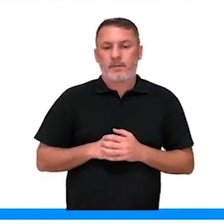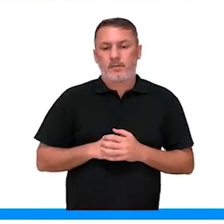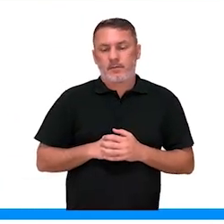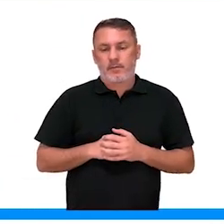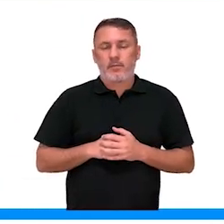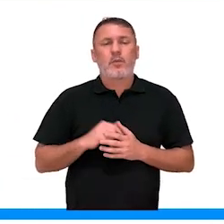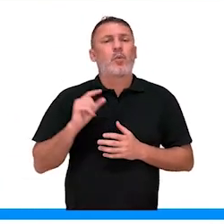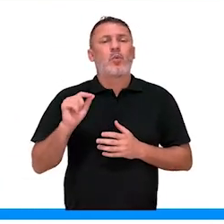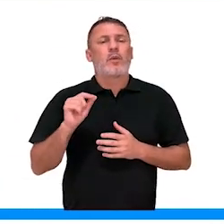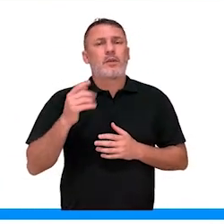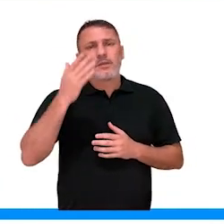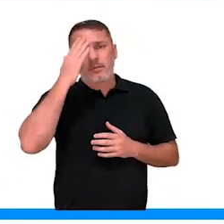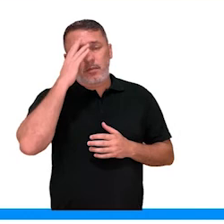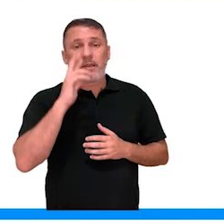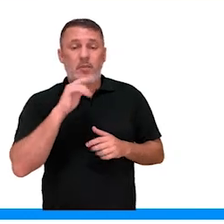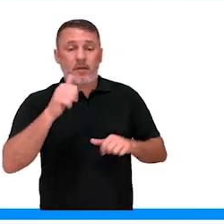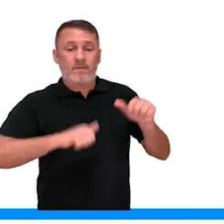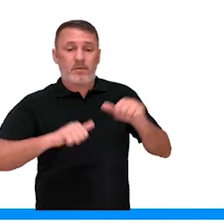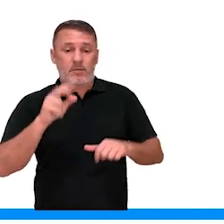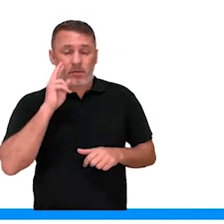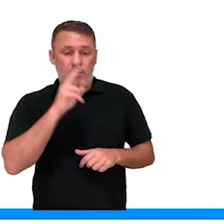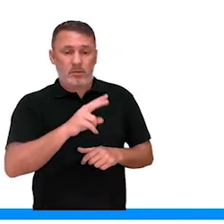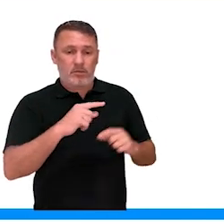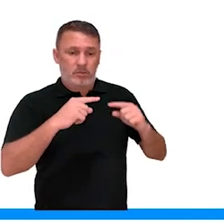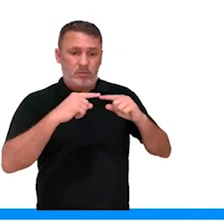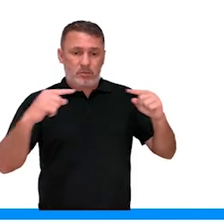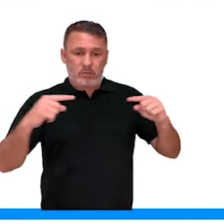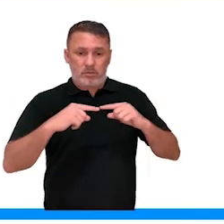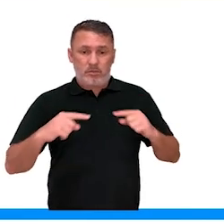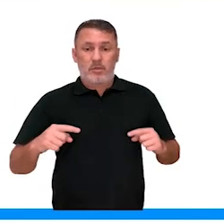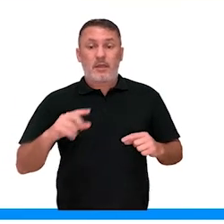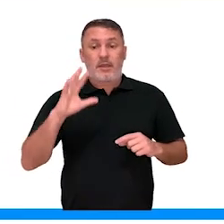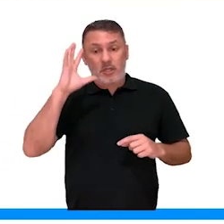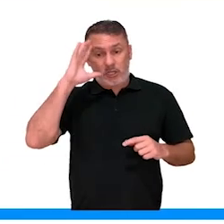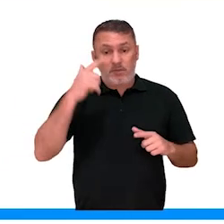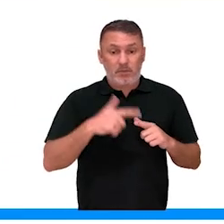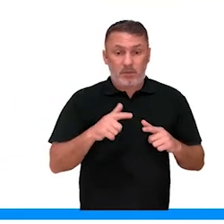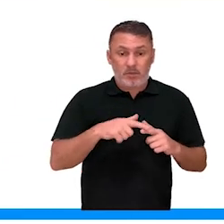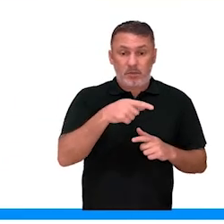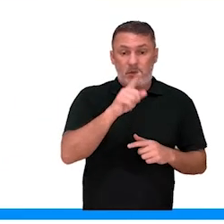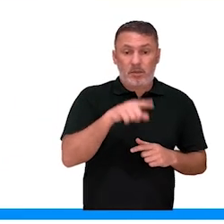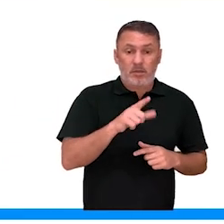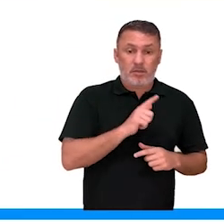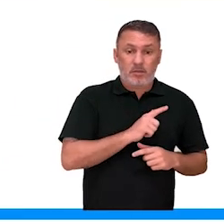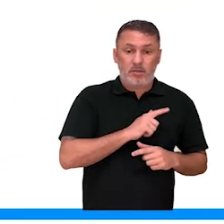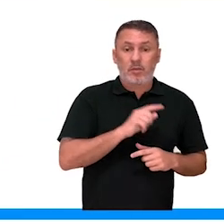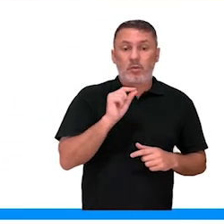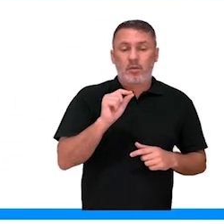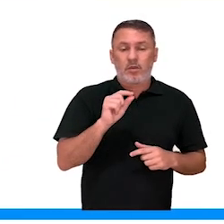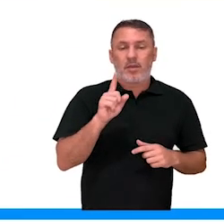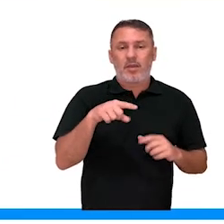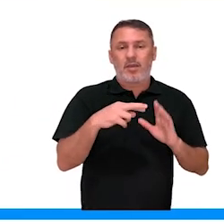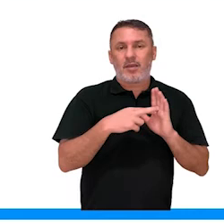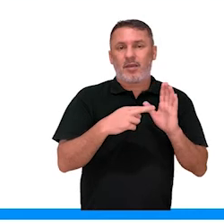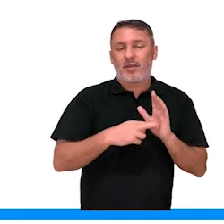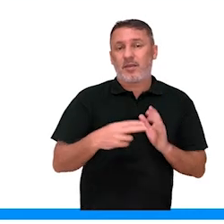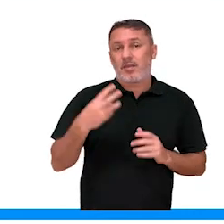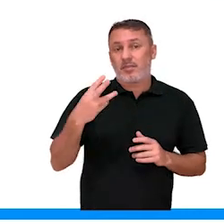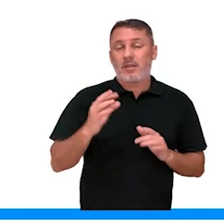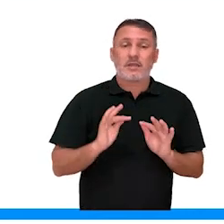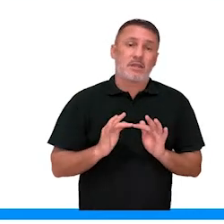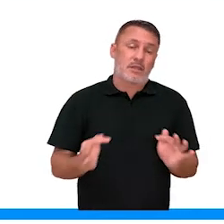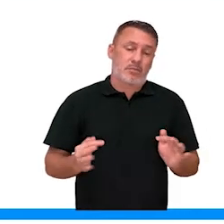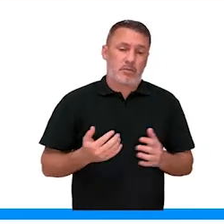adiposo. Aqui, o que a gente precisava analisar? Vamos lá, a gente consegue resolver isso através de uma regra de